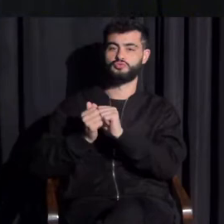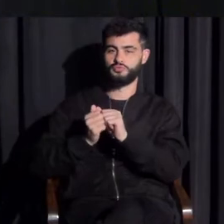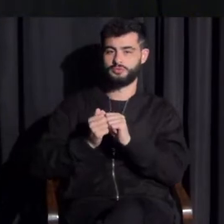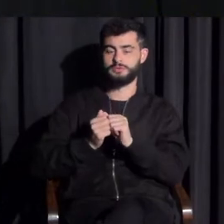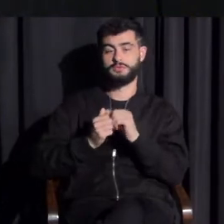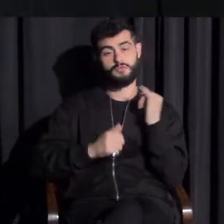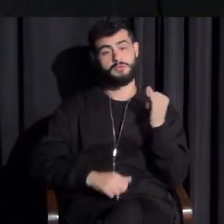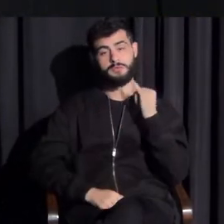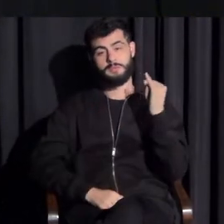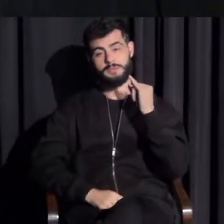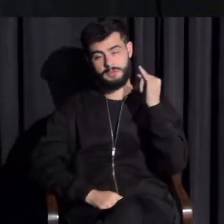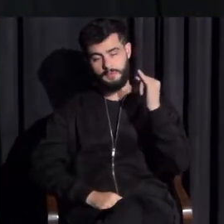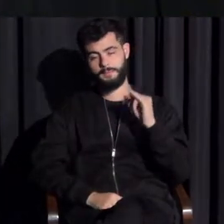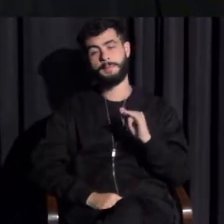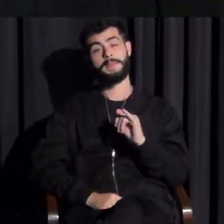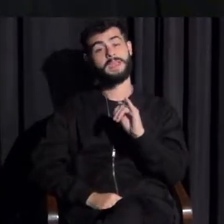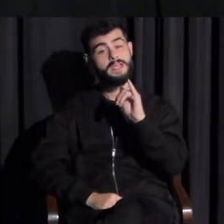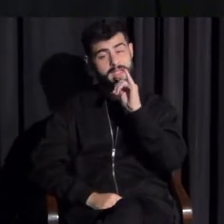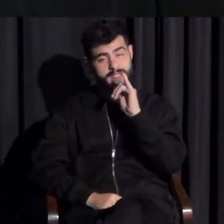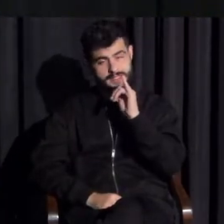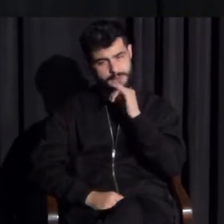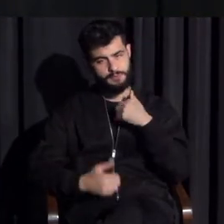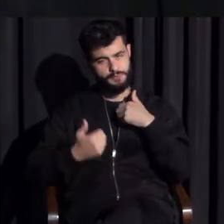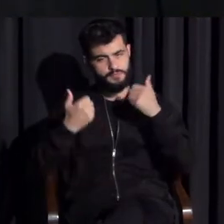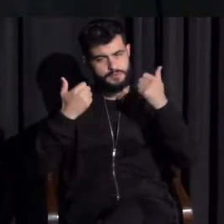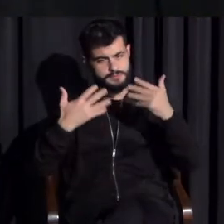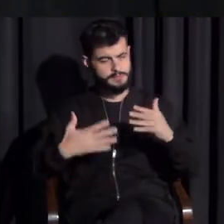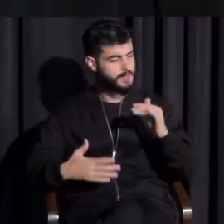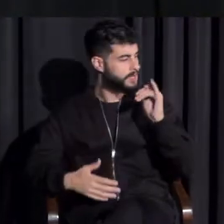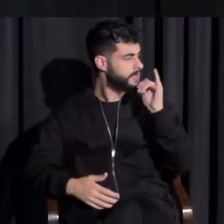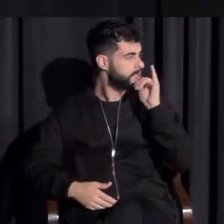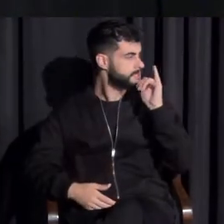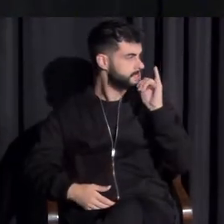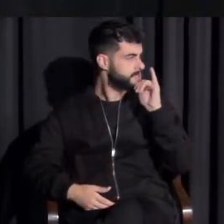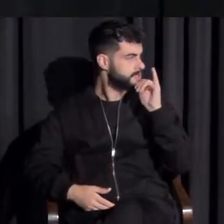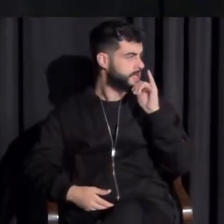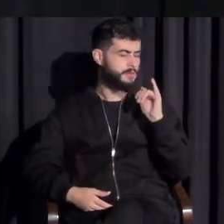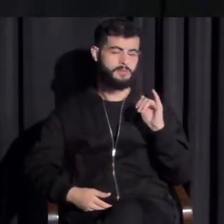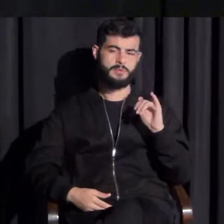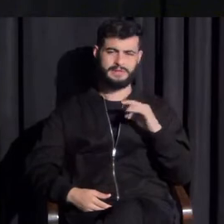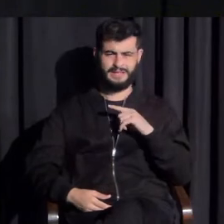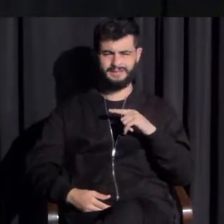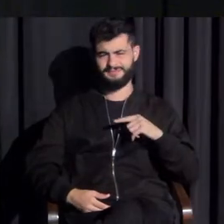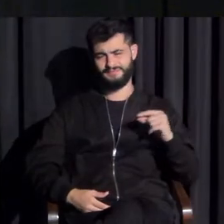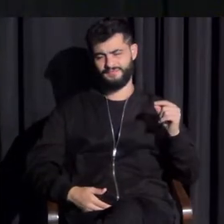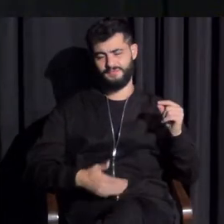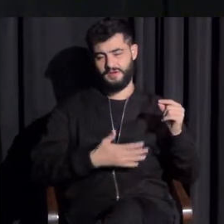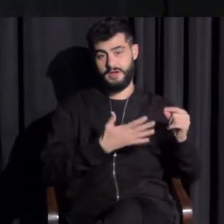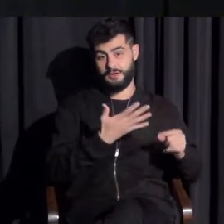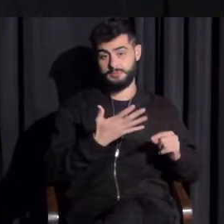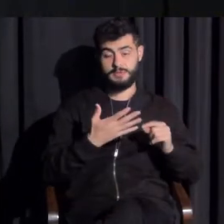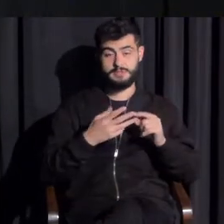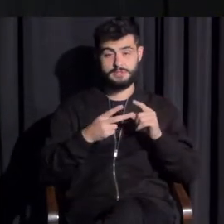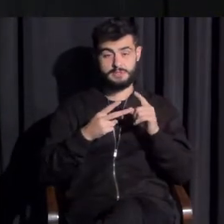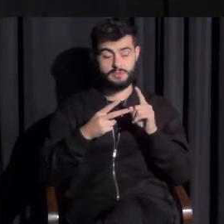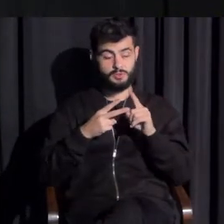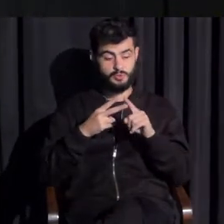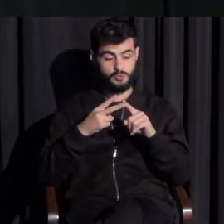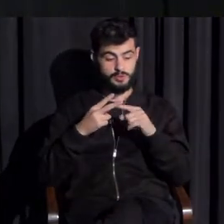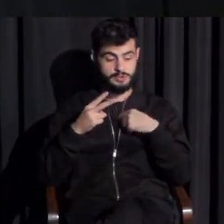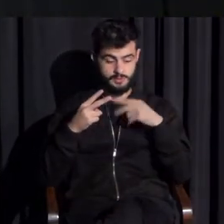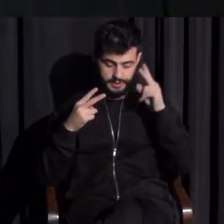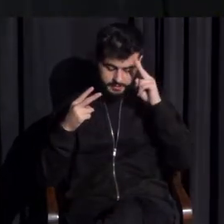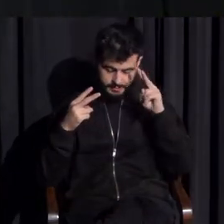Eu vou dar um exemplo, que, enfim, tem vários deles, assim, mas enfim, dois exemplos, meio bestinhas,